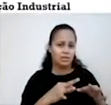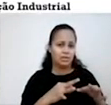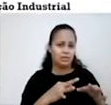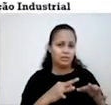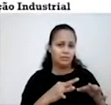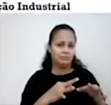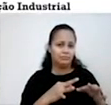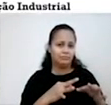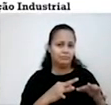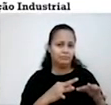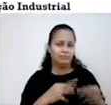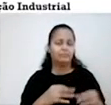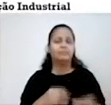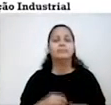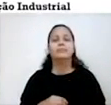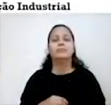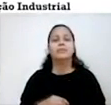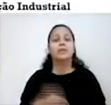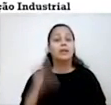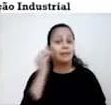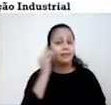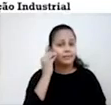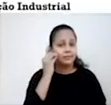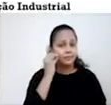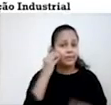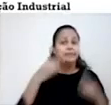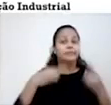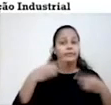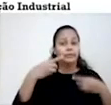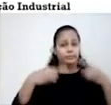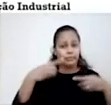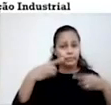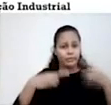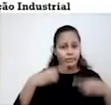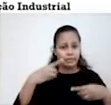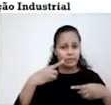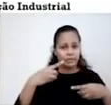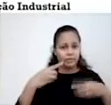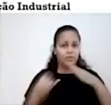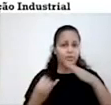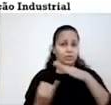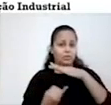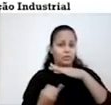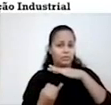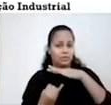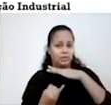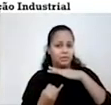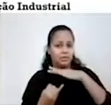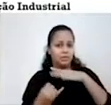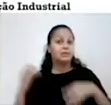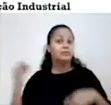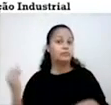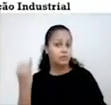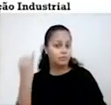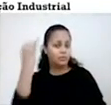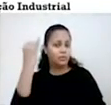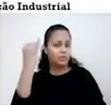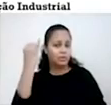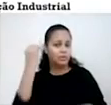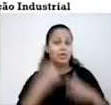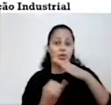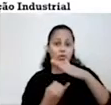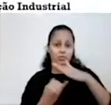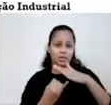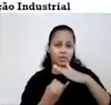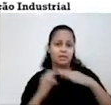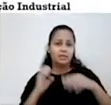e discutirem sua situação. Nesse aspecto, as experiências políticas dos imigrantes europeus foram muito importantes.